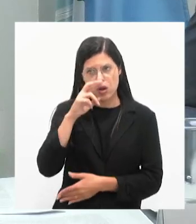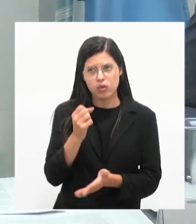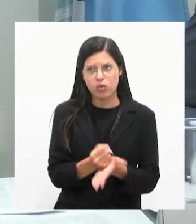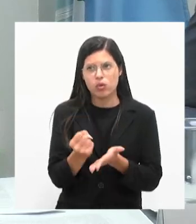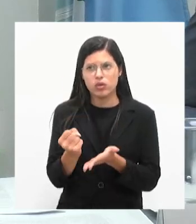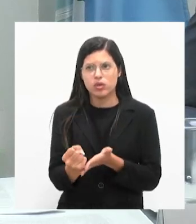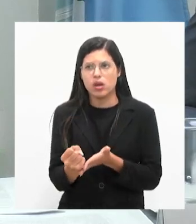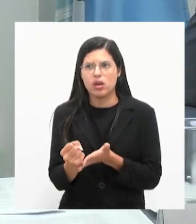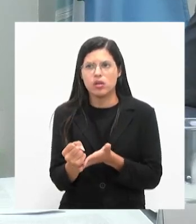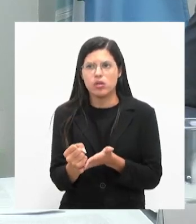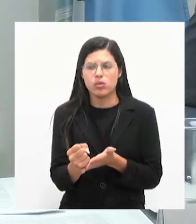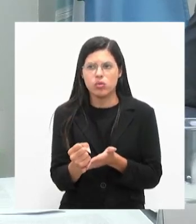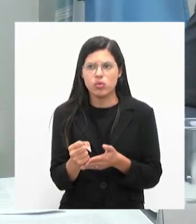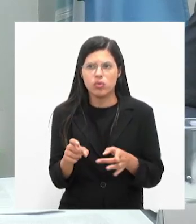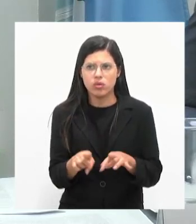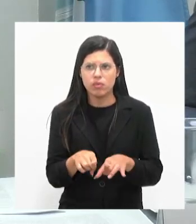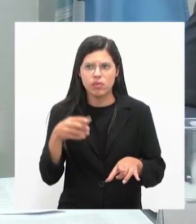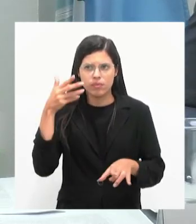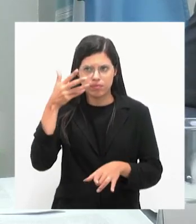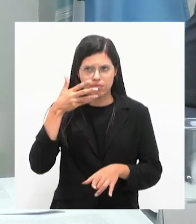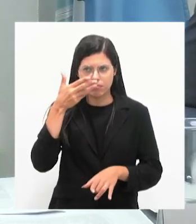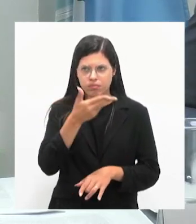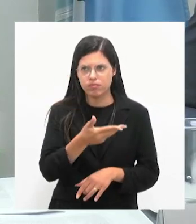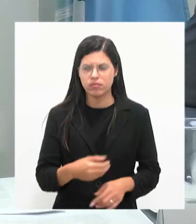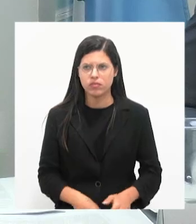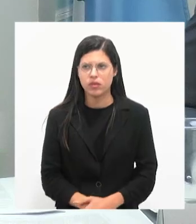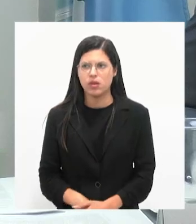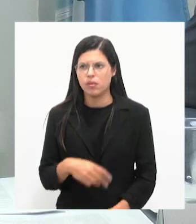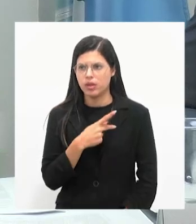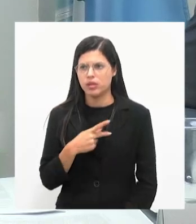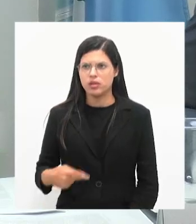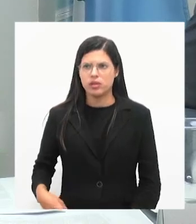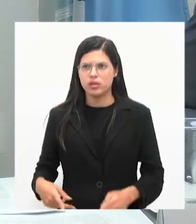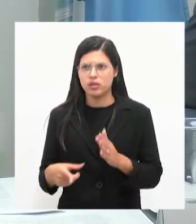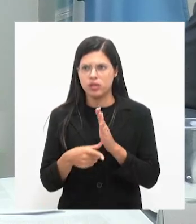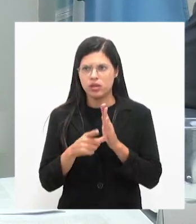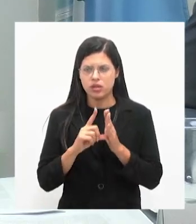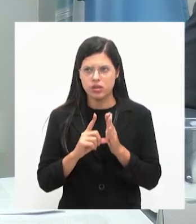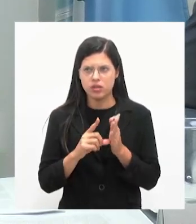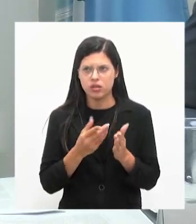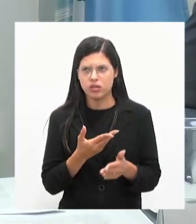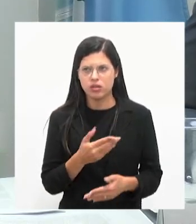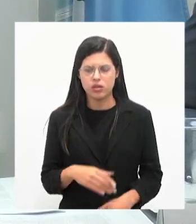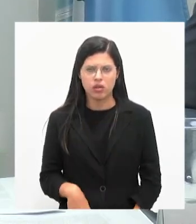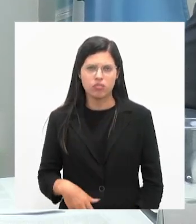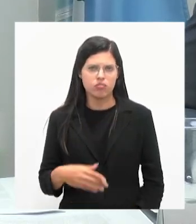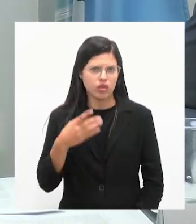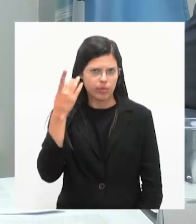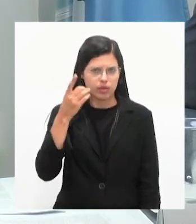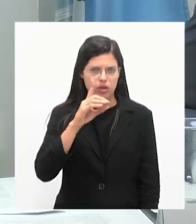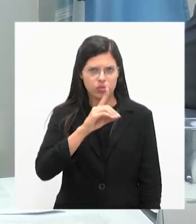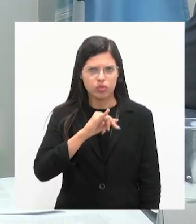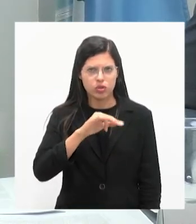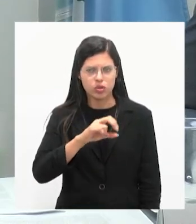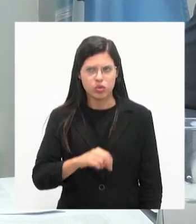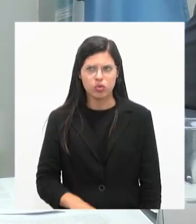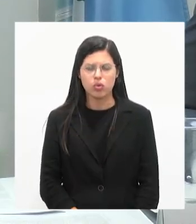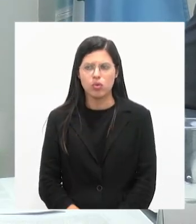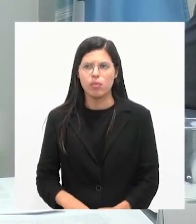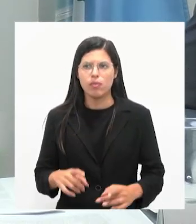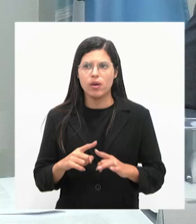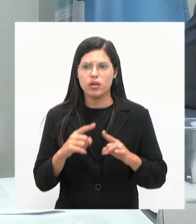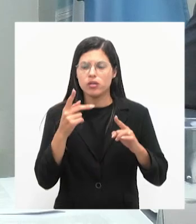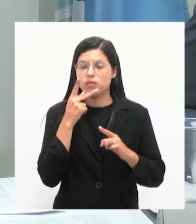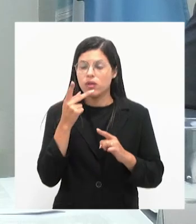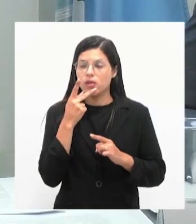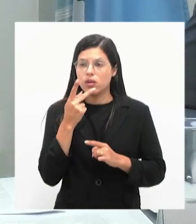dar uma palavra presidente, deixa eu só antes. Doutor Leonardo, antes vou franquear a palavra ao deputado Dino, mas dizer